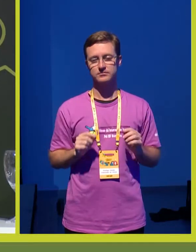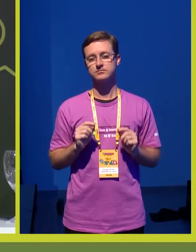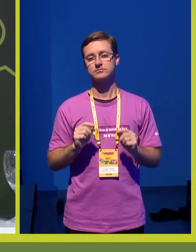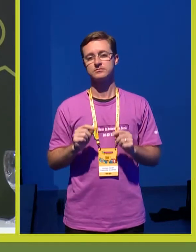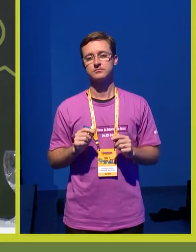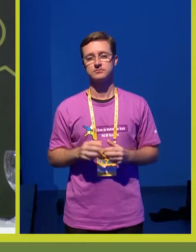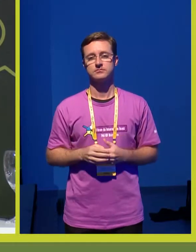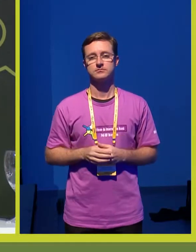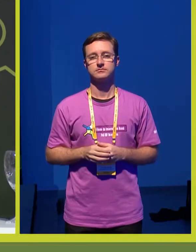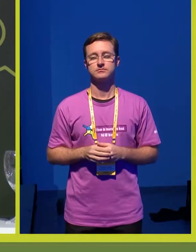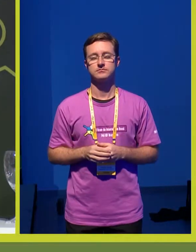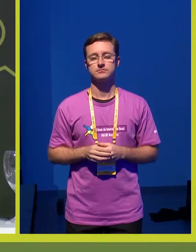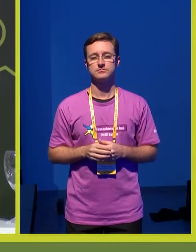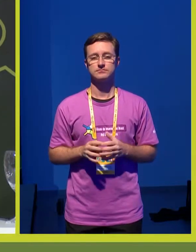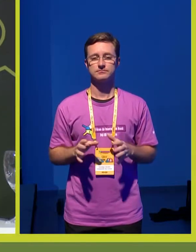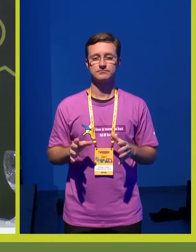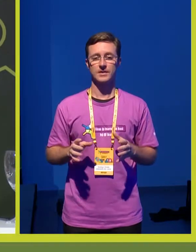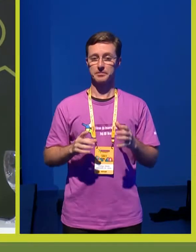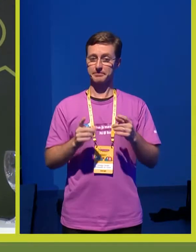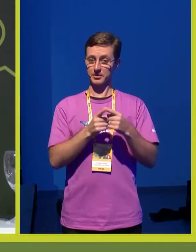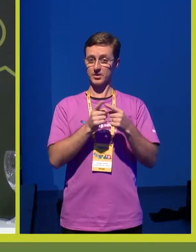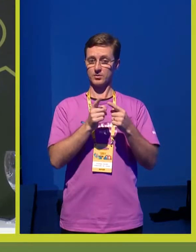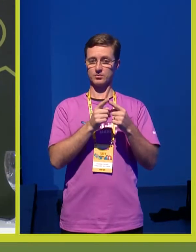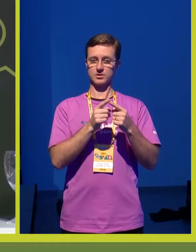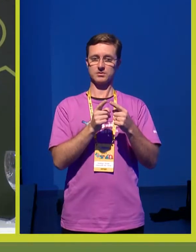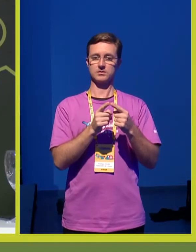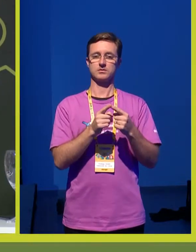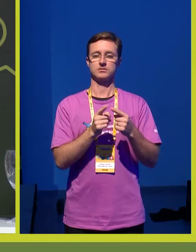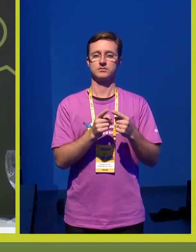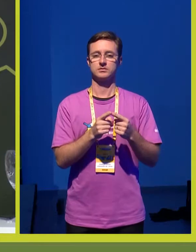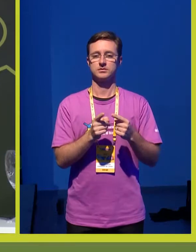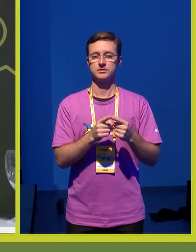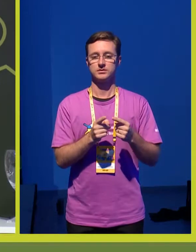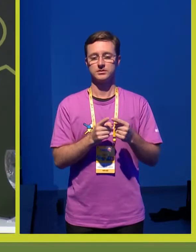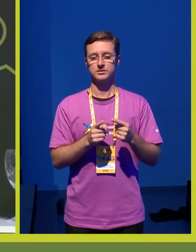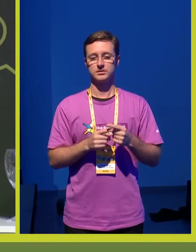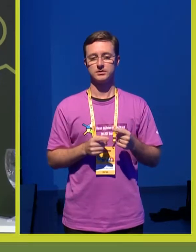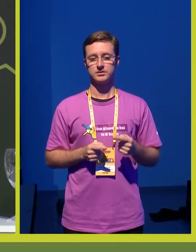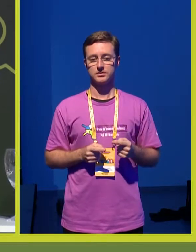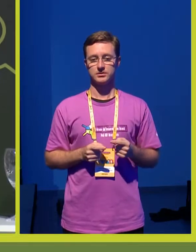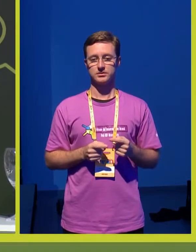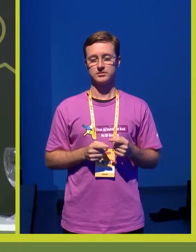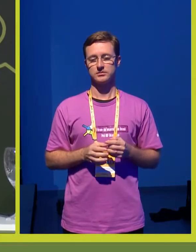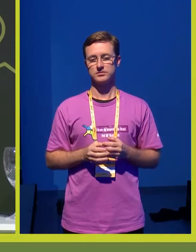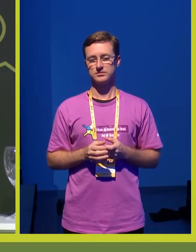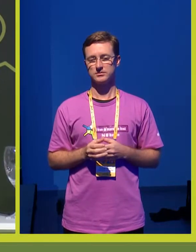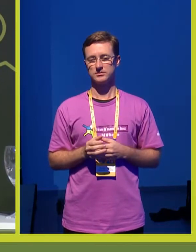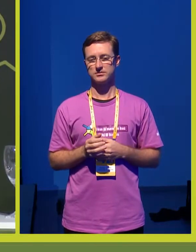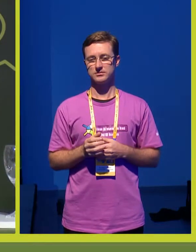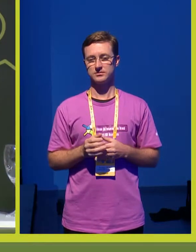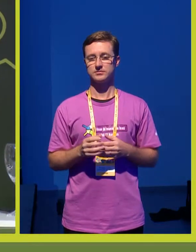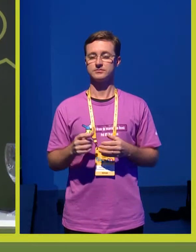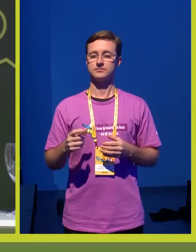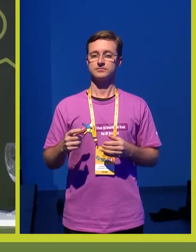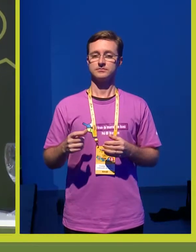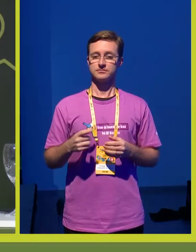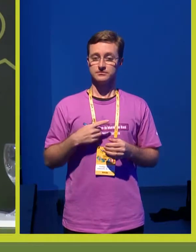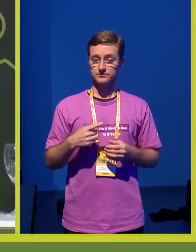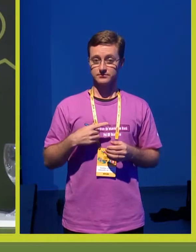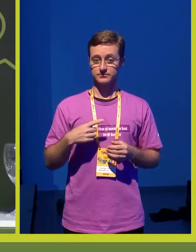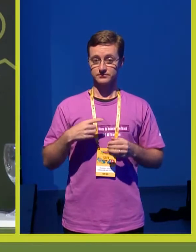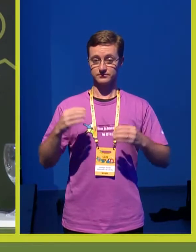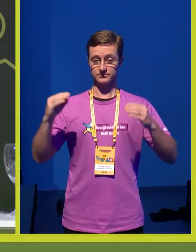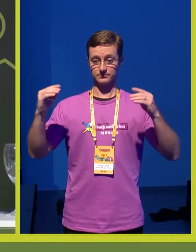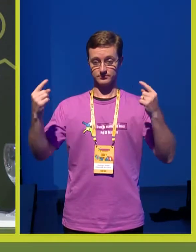o primeiro que toda vez que numa conversa de criptografia de ponta a ponta entra um novo participante você tem uma